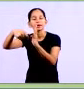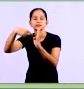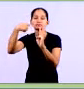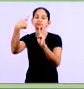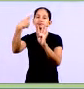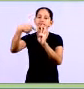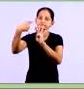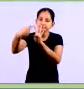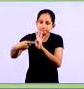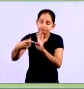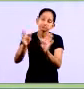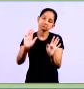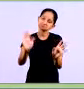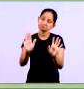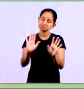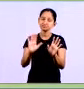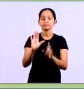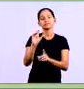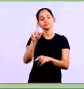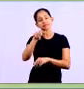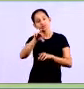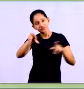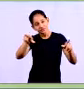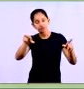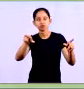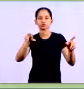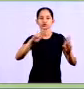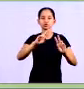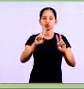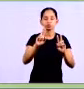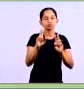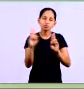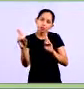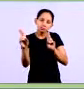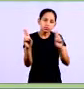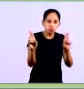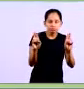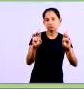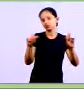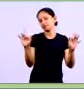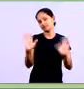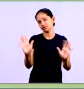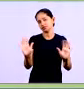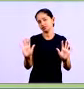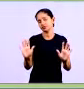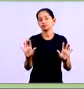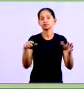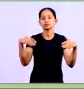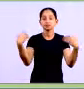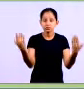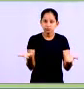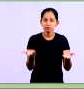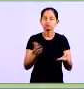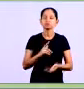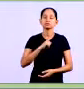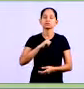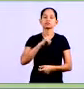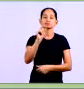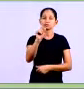R$200. Ok? Então, assim, ó a configuração que nós estamos desenhando aqui. Então, eu tenho